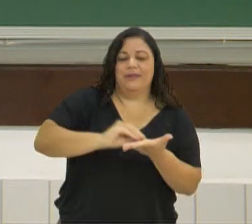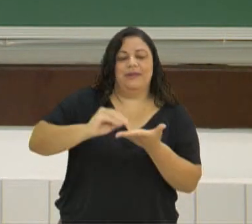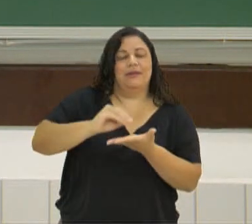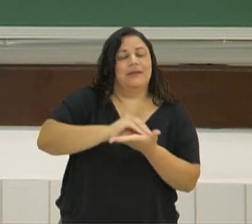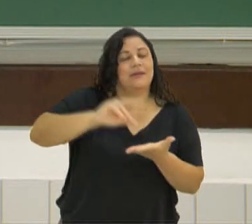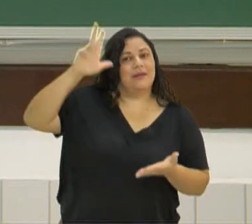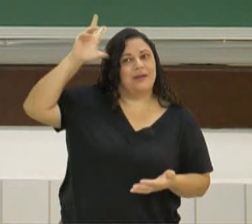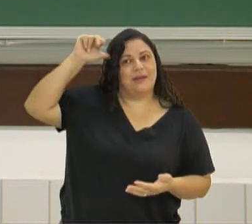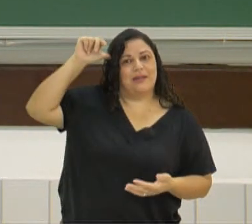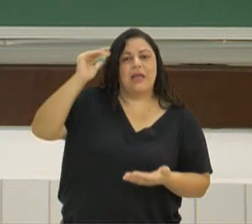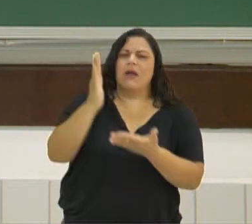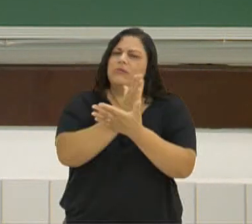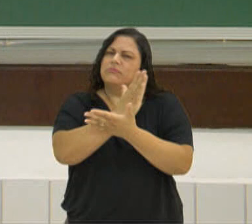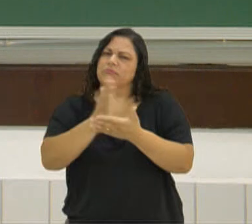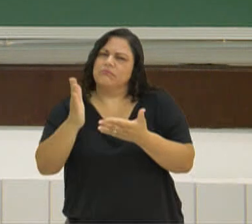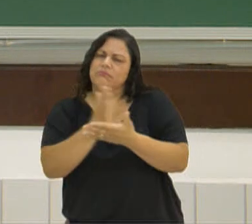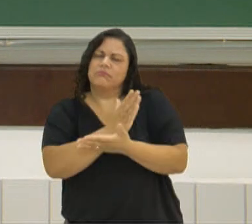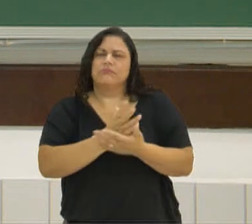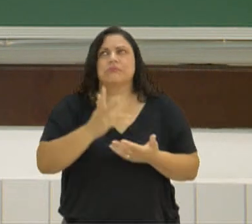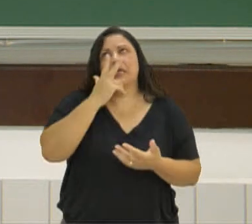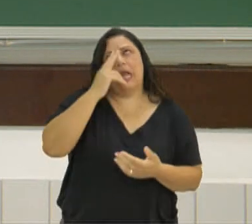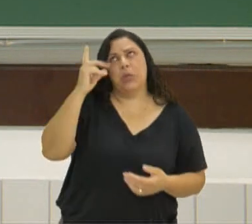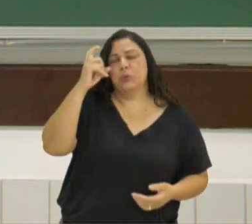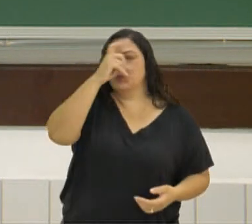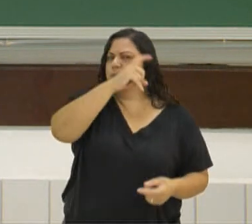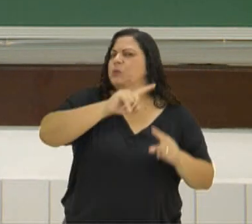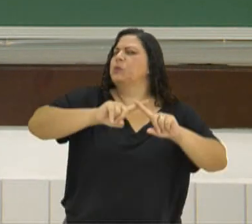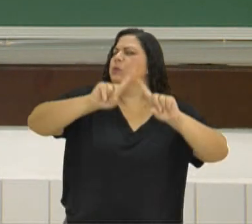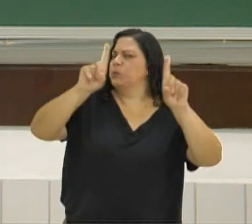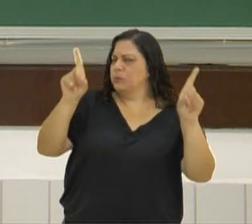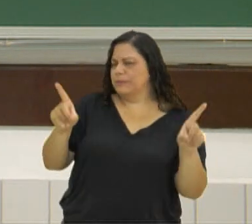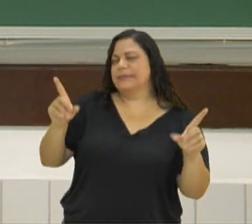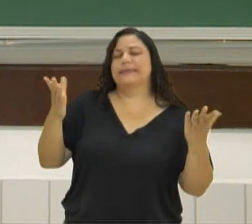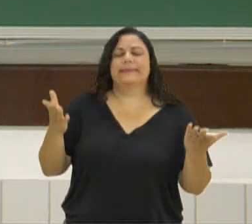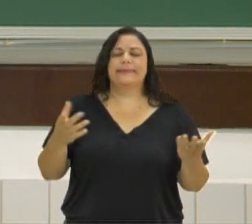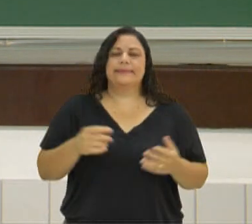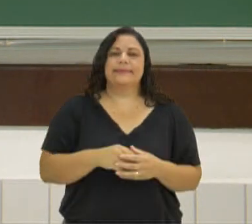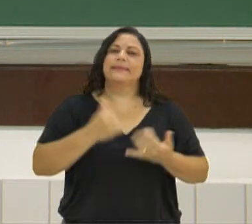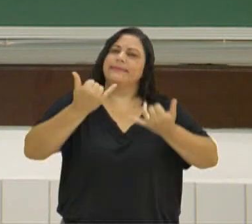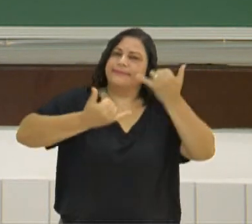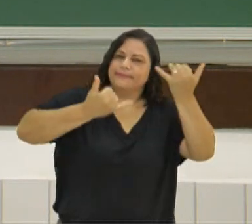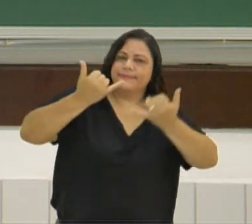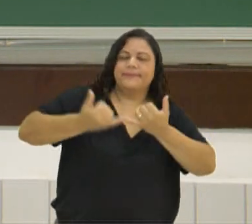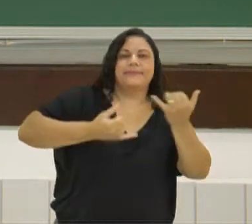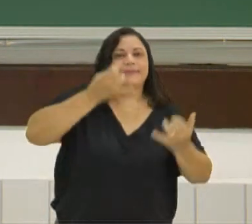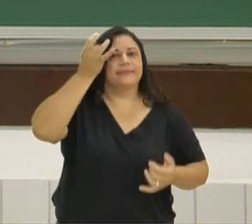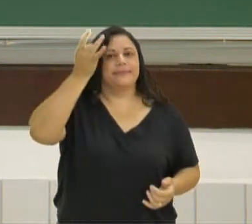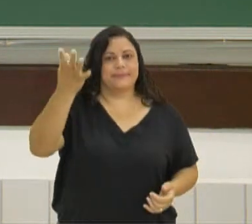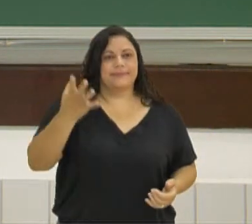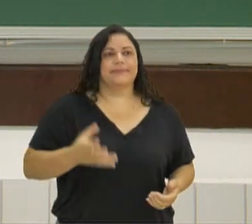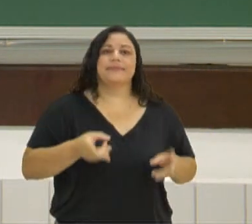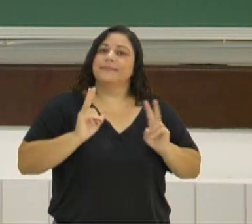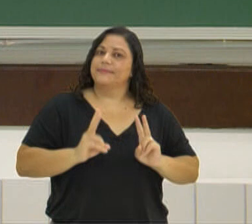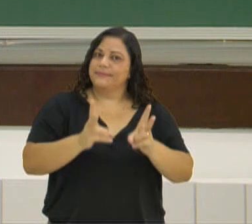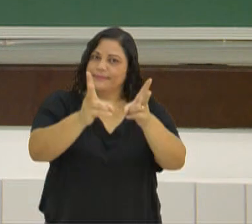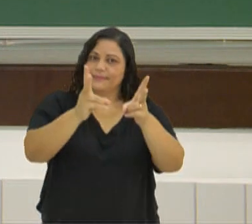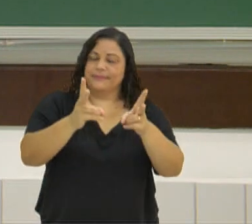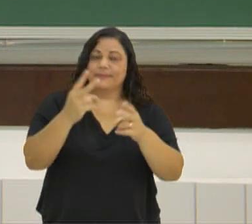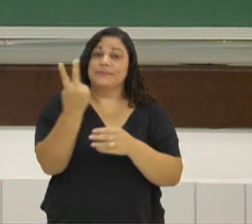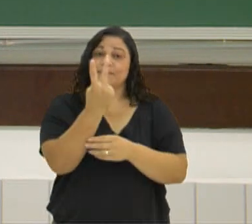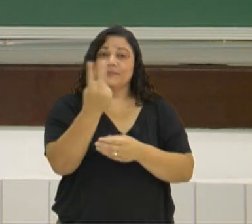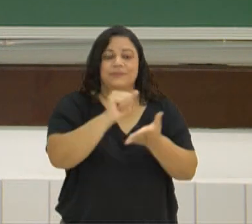difícil, mas é bem divertido e bem fácil. Agora vamos dar sequência com a nossa segunda